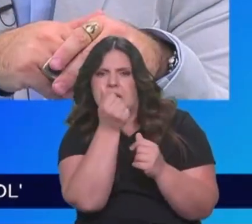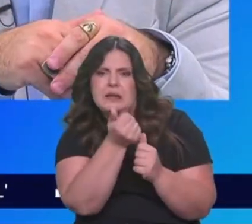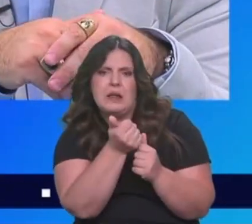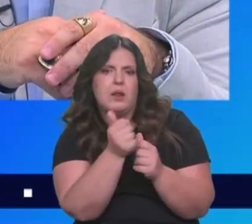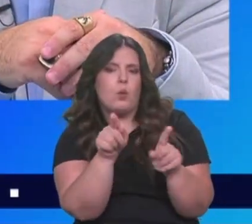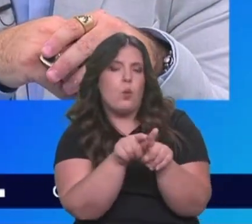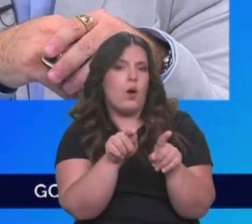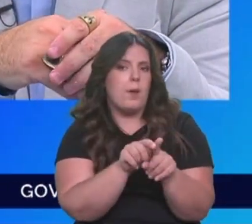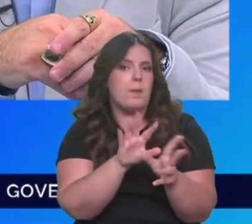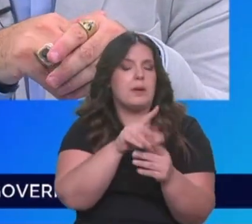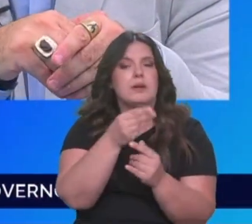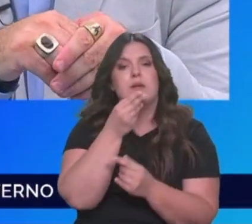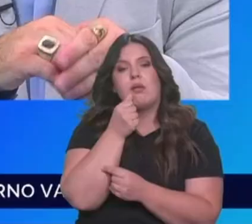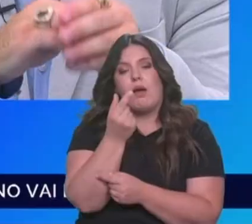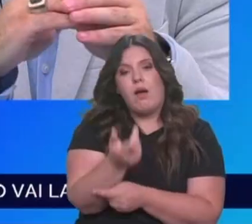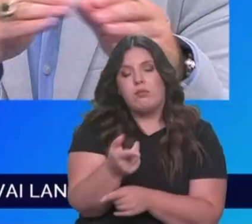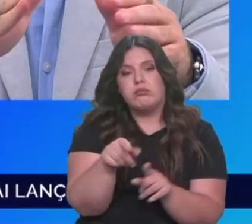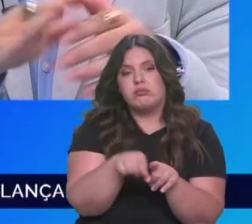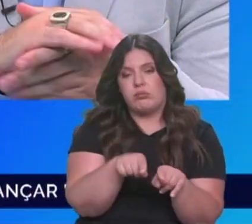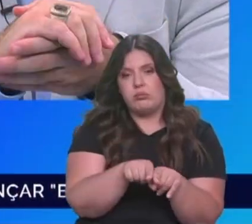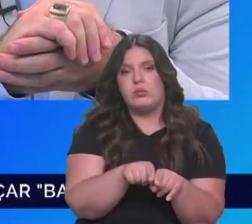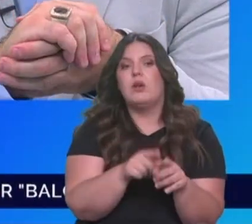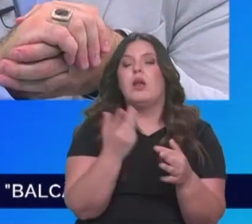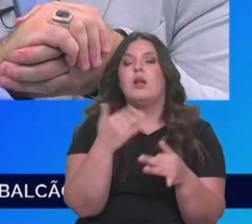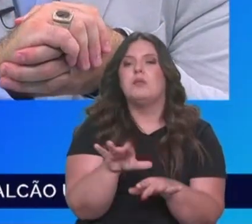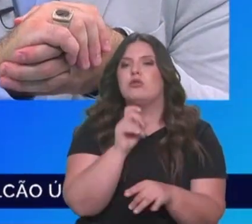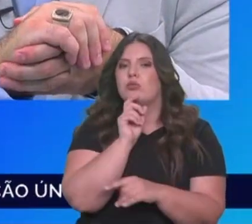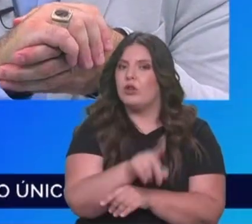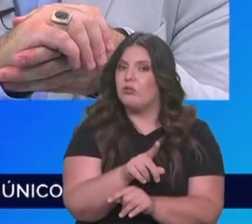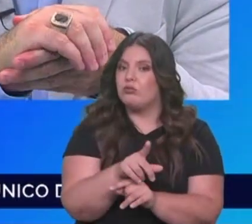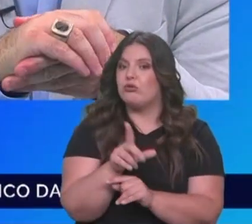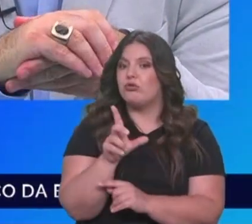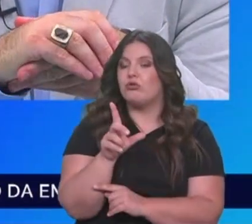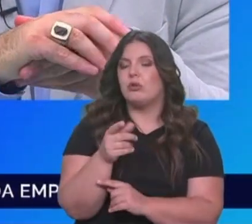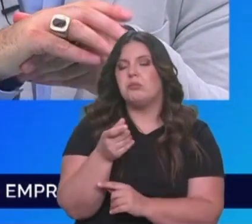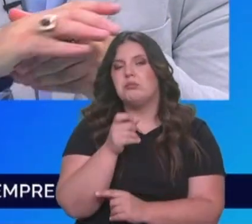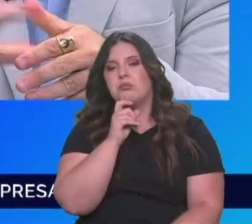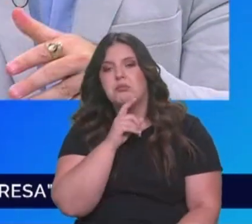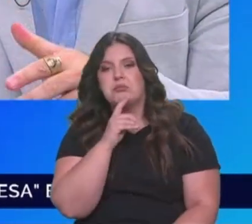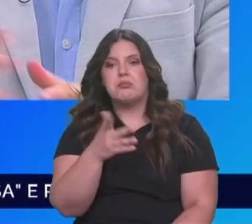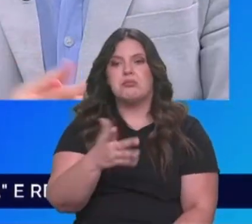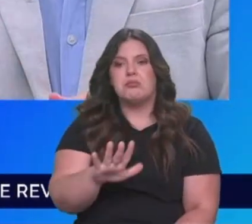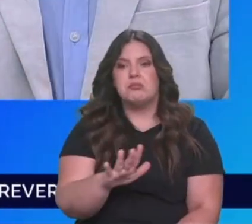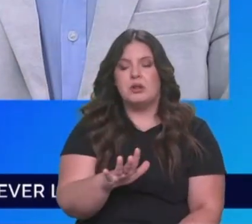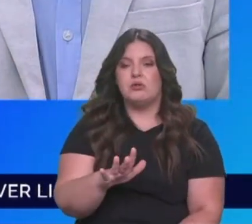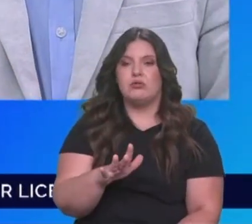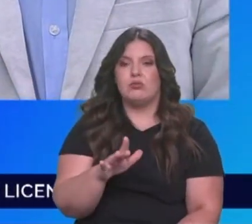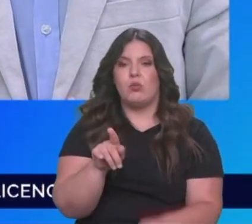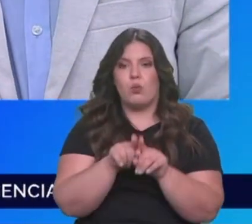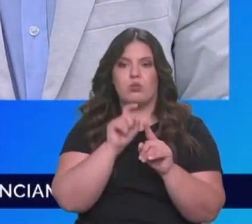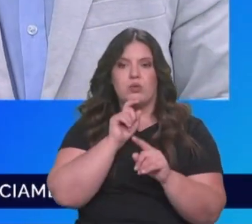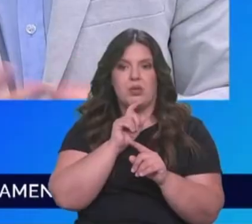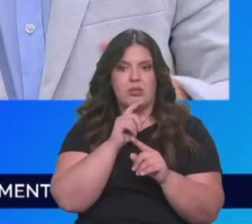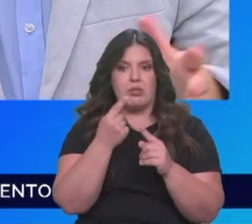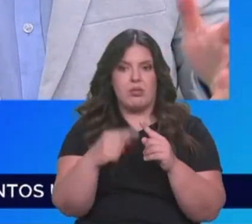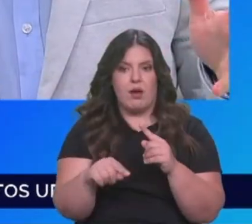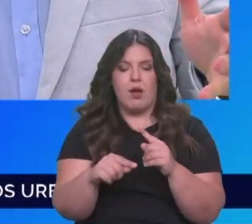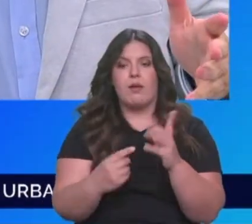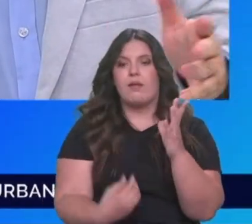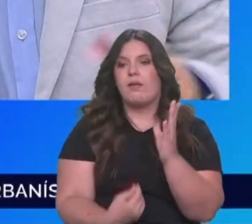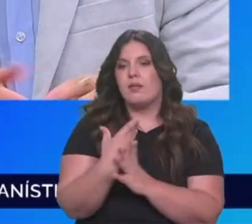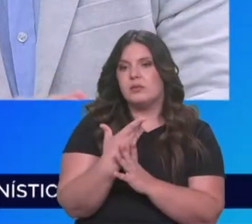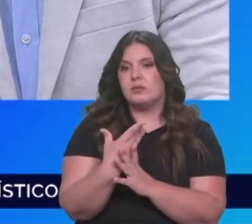aquele dos planetas terrestres, mas pelo menos podemos, aparentemente, tirar como hipótese uma